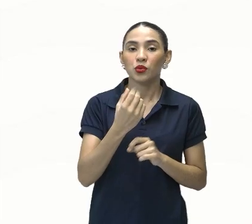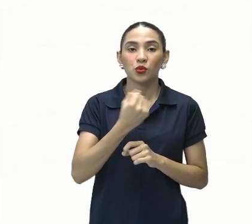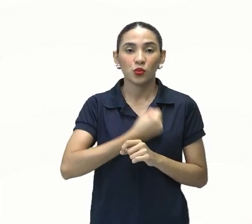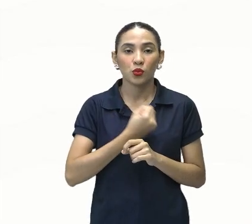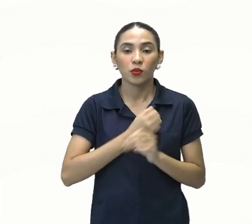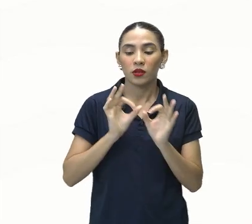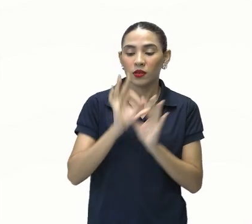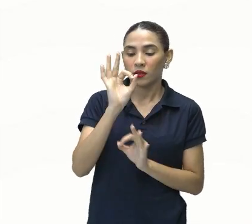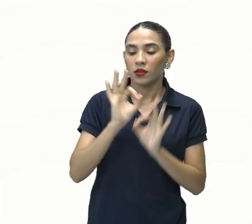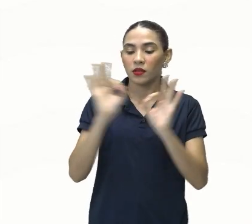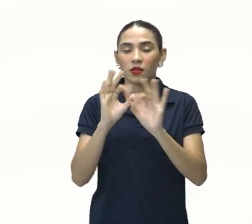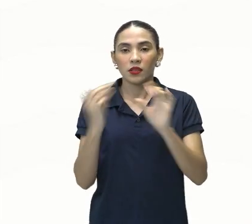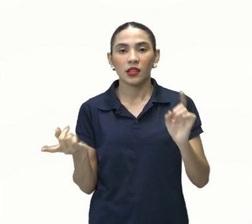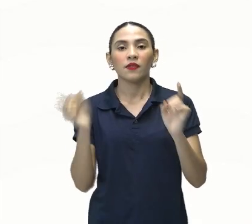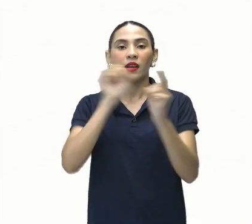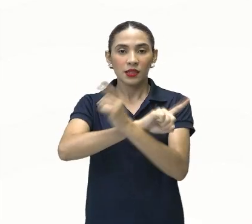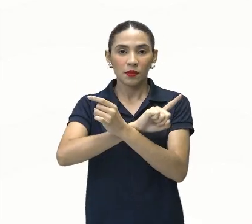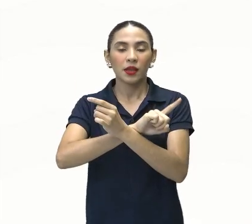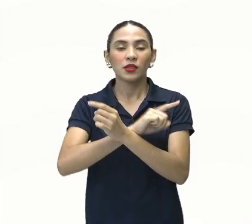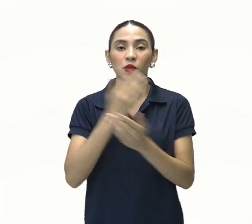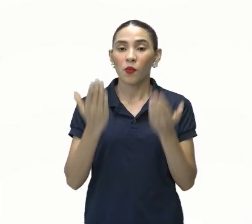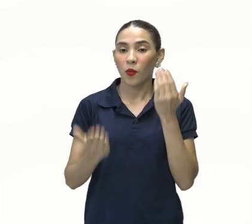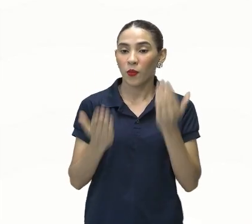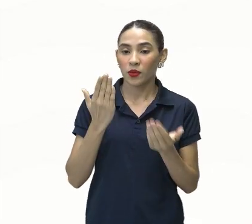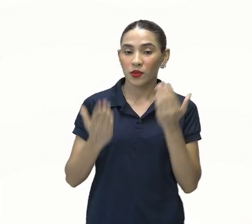grandezas inversamente